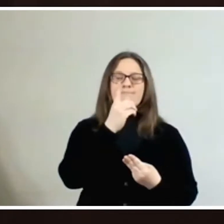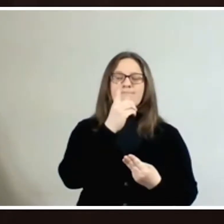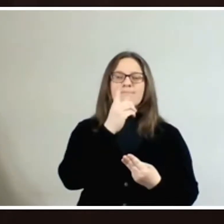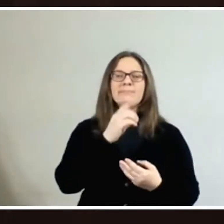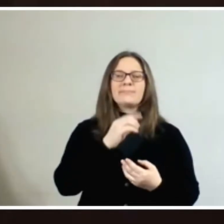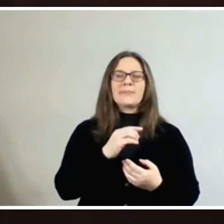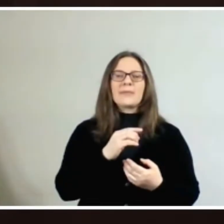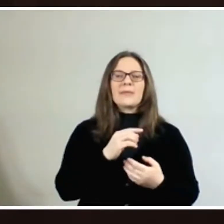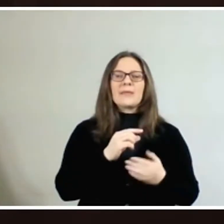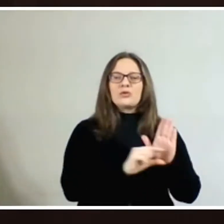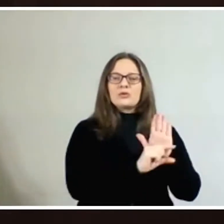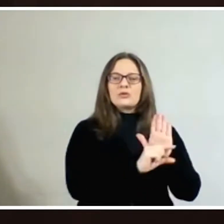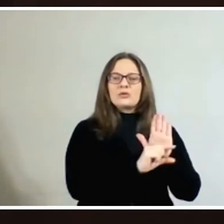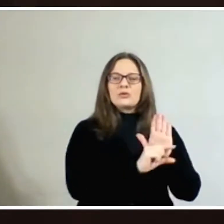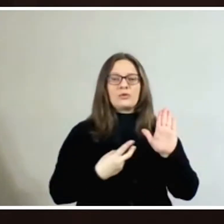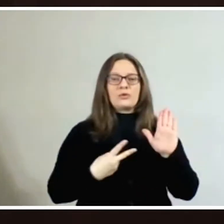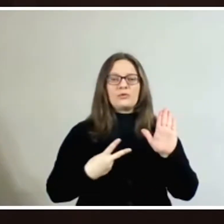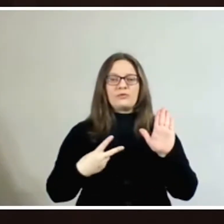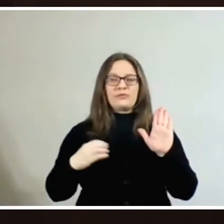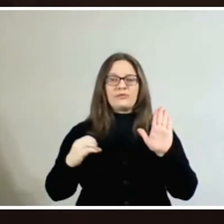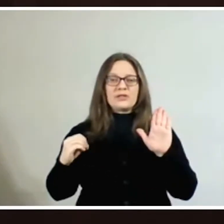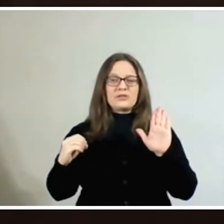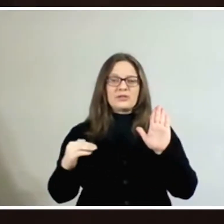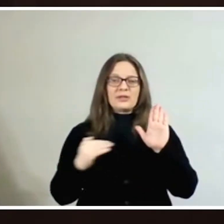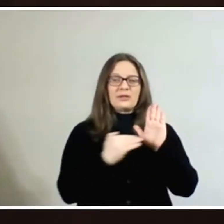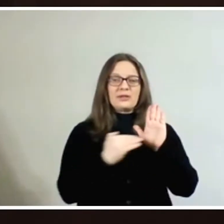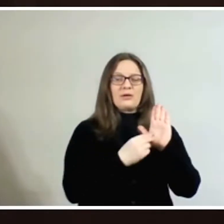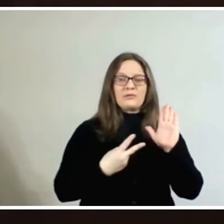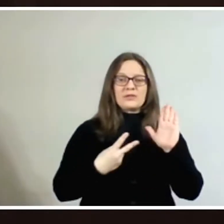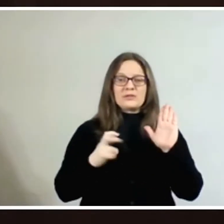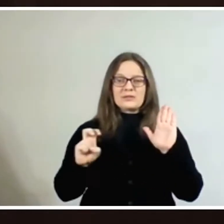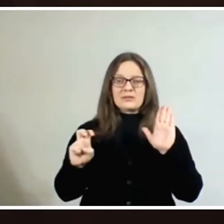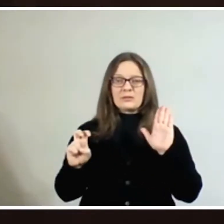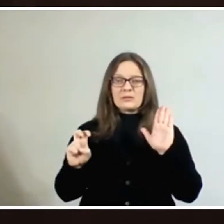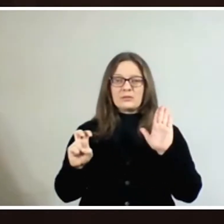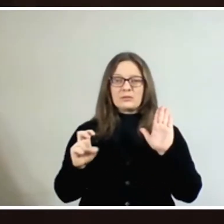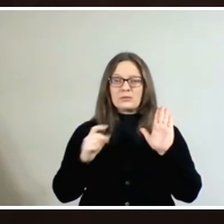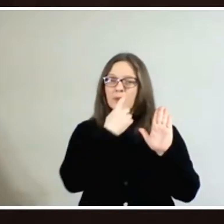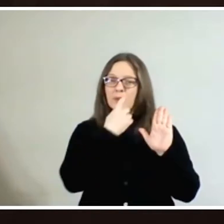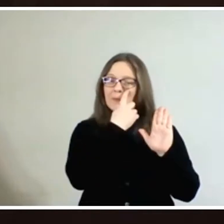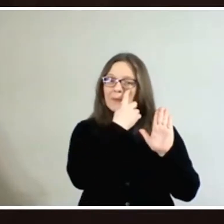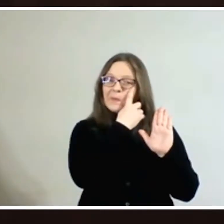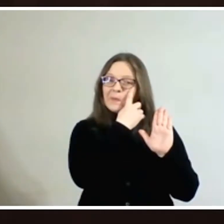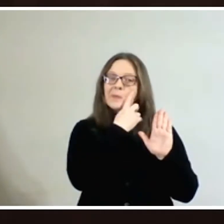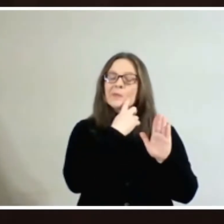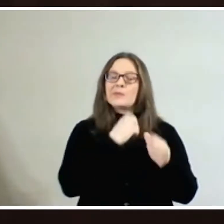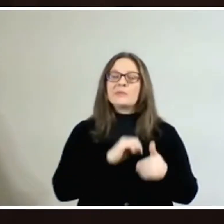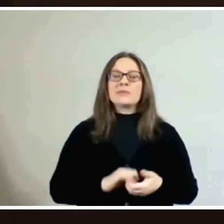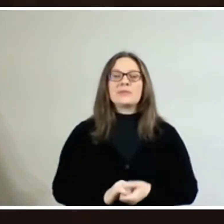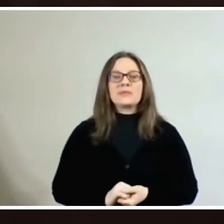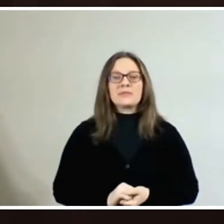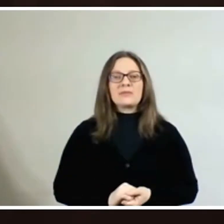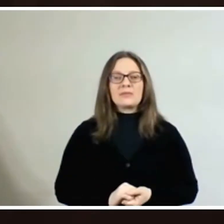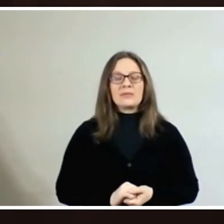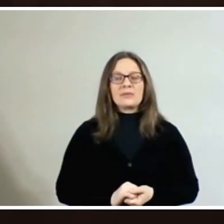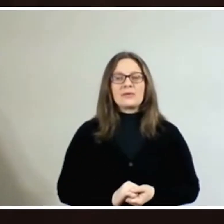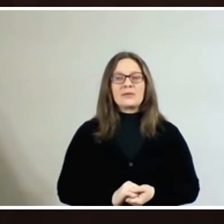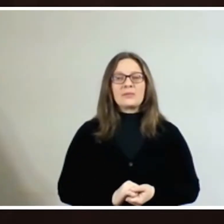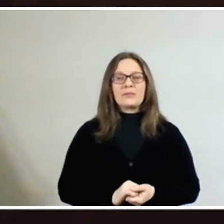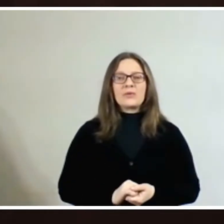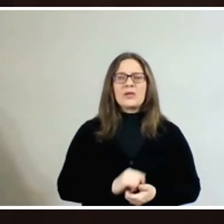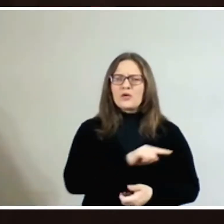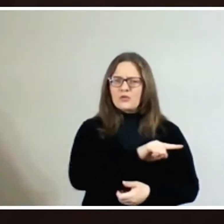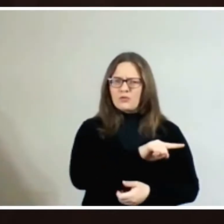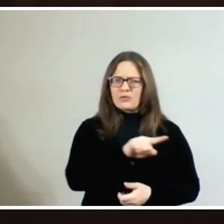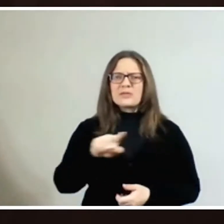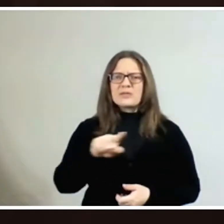20 a 25. Eu vou ler aqui, ó. E vós possuís unção que vem do santo, e